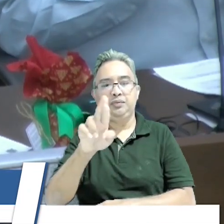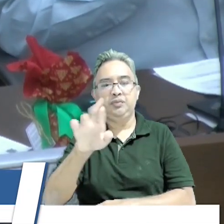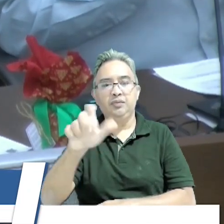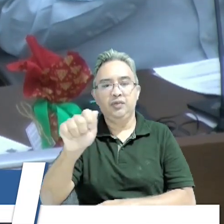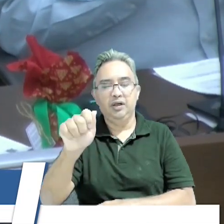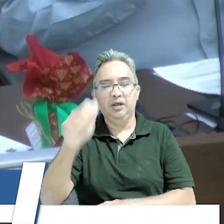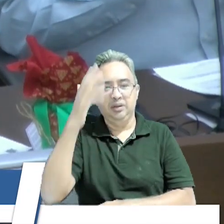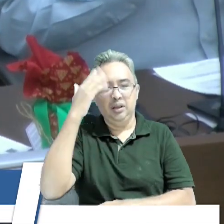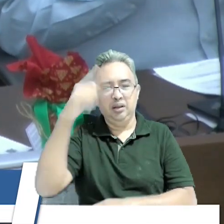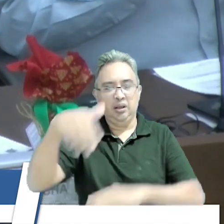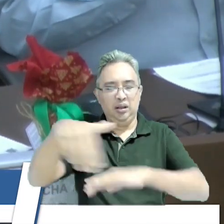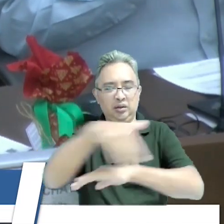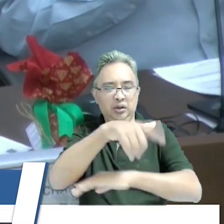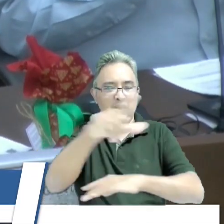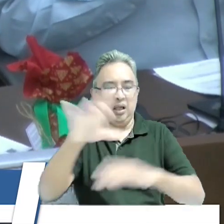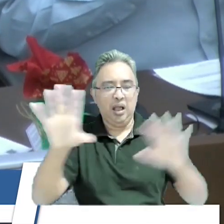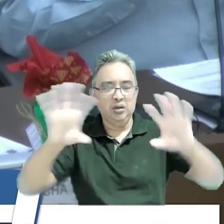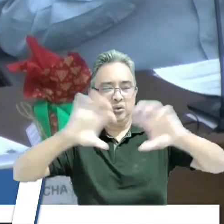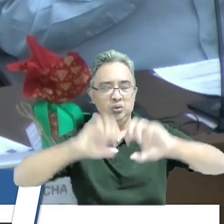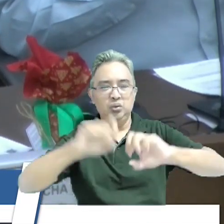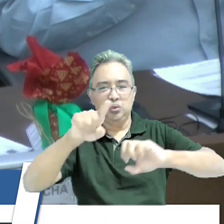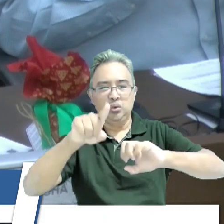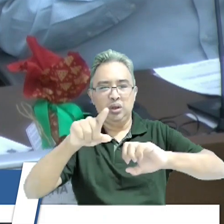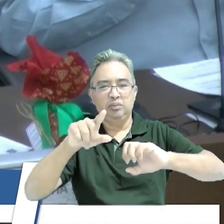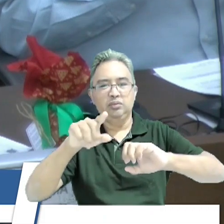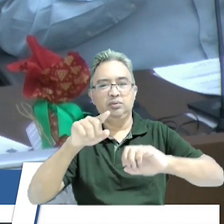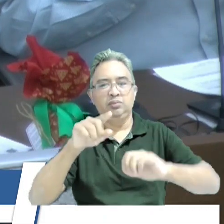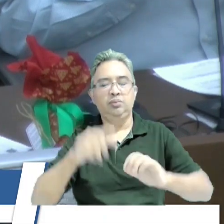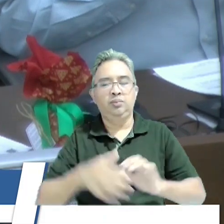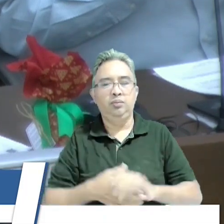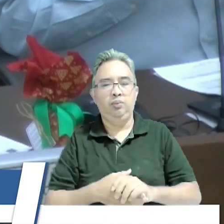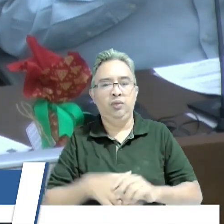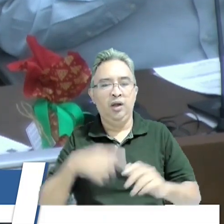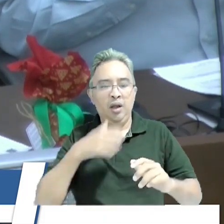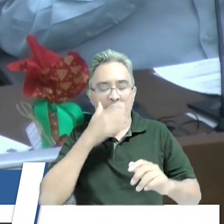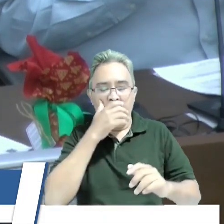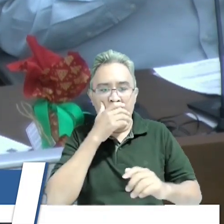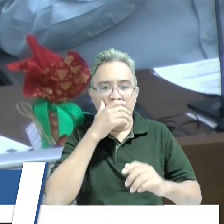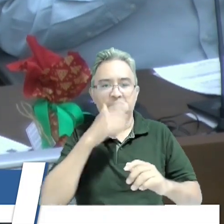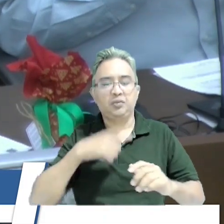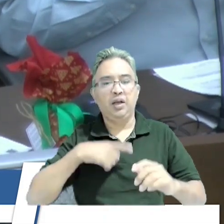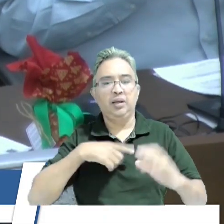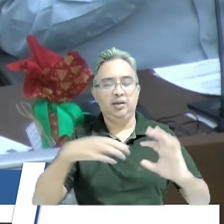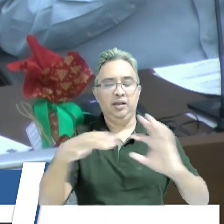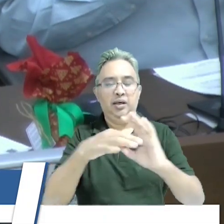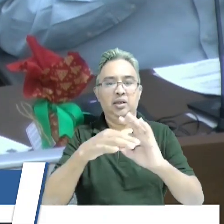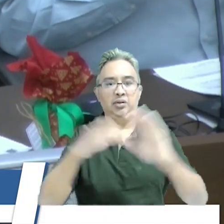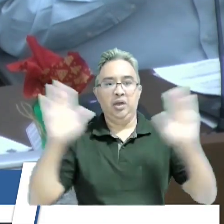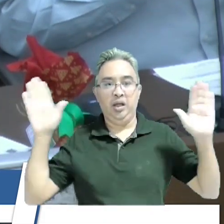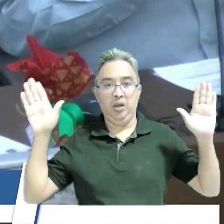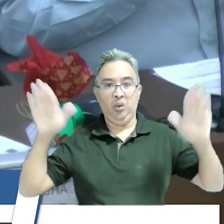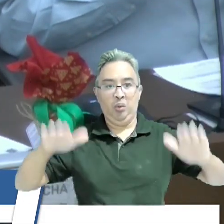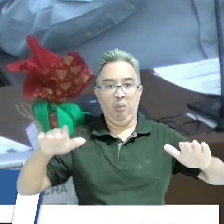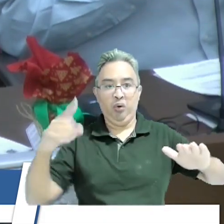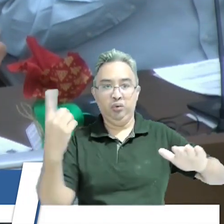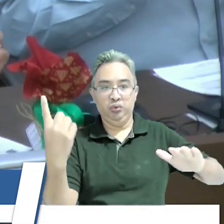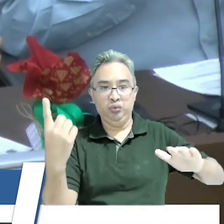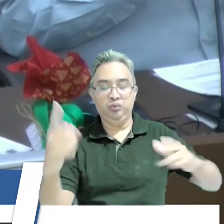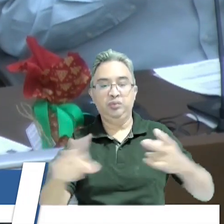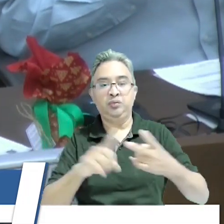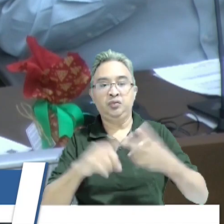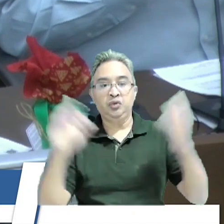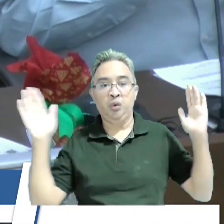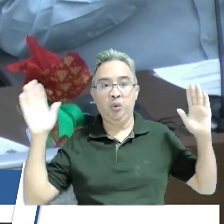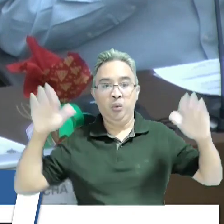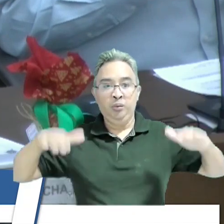do Alambrado. Essa avenida ela liga Aeroporto 1 com Aeroporto 3. Faz mais de 8 anos